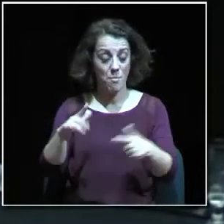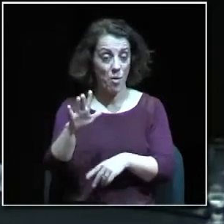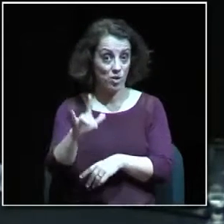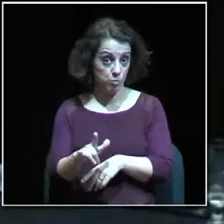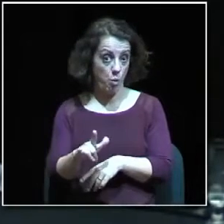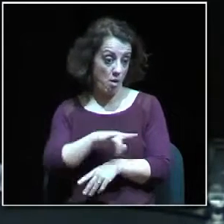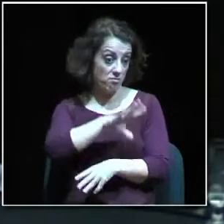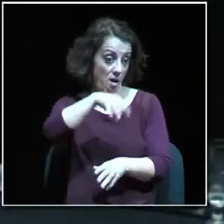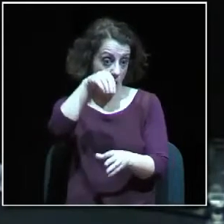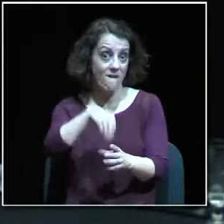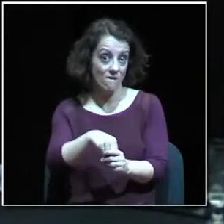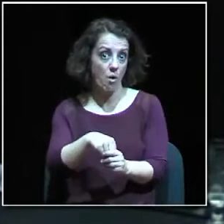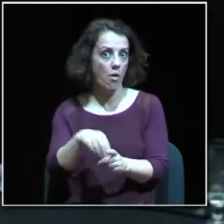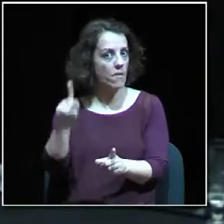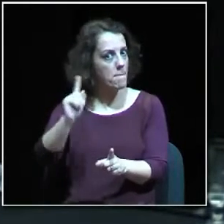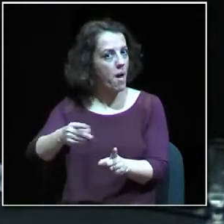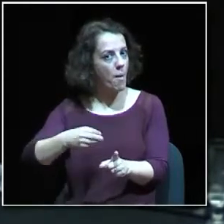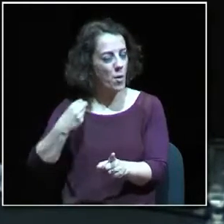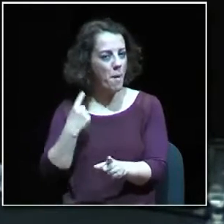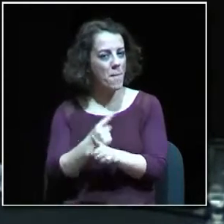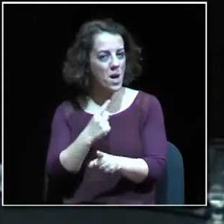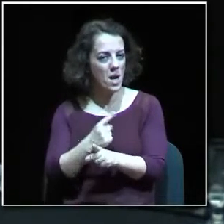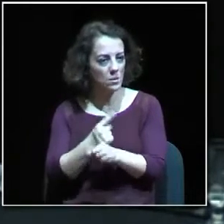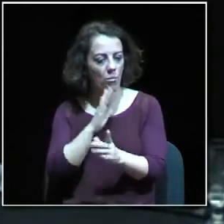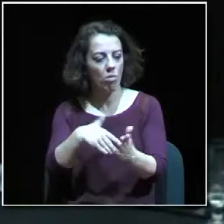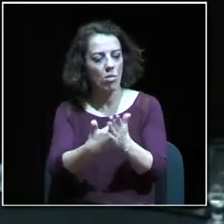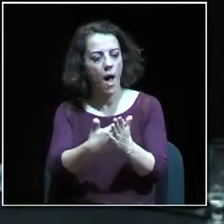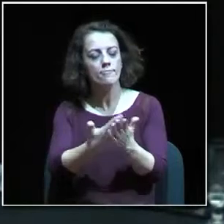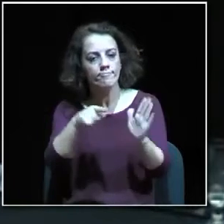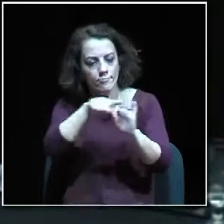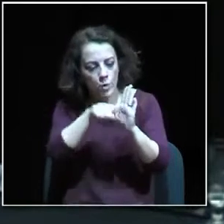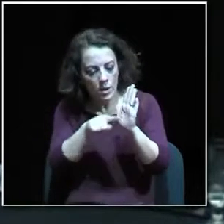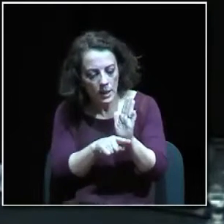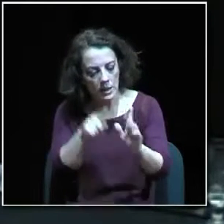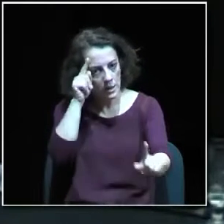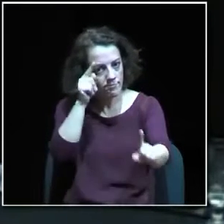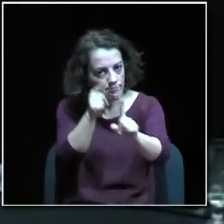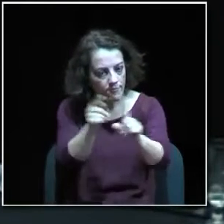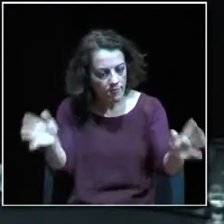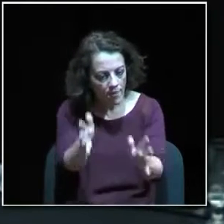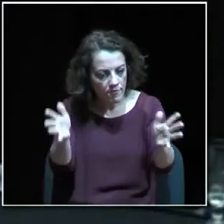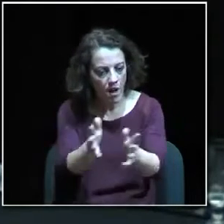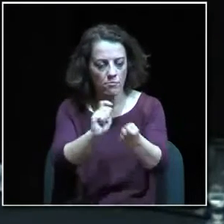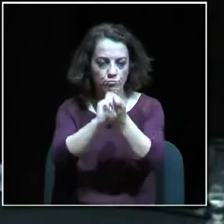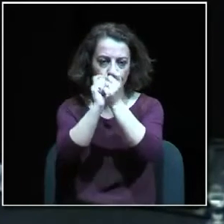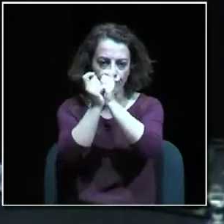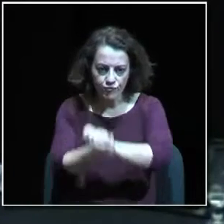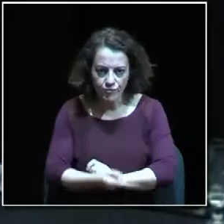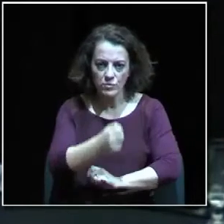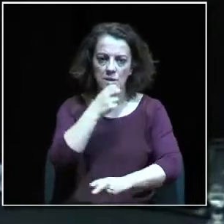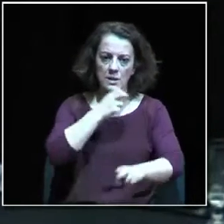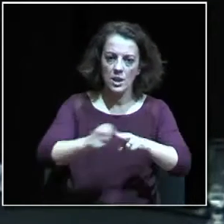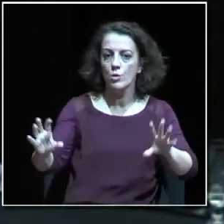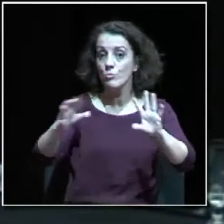interveniente ativo, deve também ter esta urgência e preocupação no estabelecimento de uma política de reabilitação e de habitação municipal que enquadre